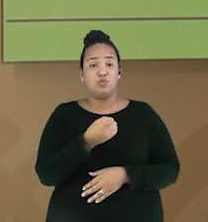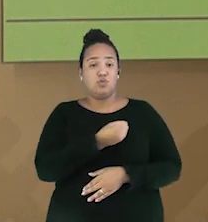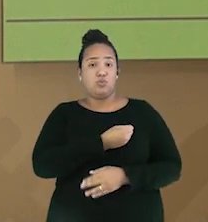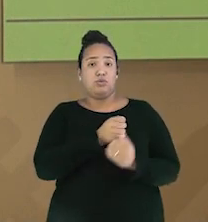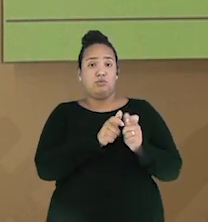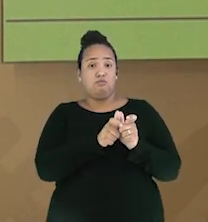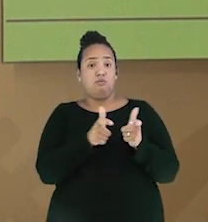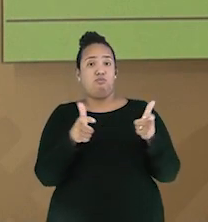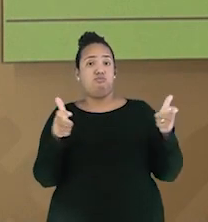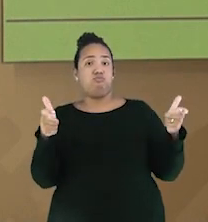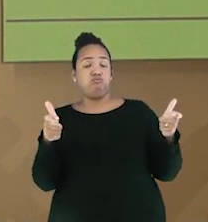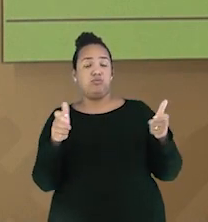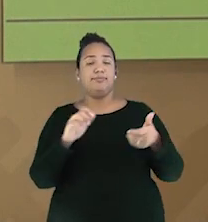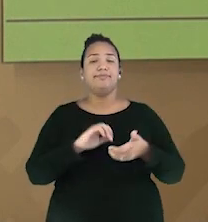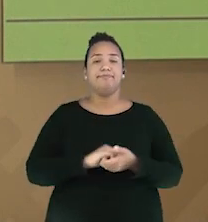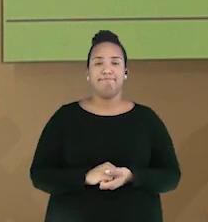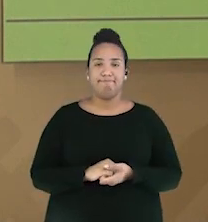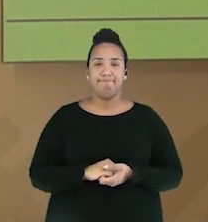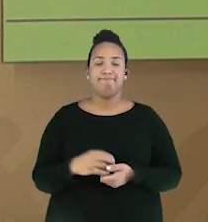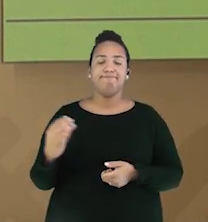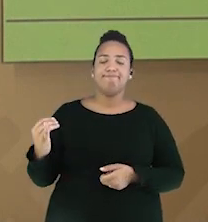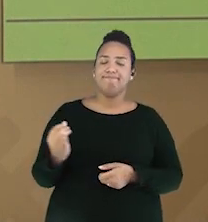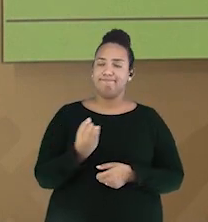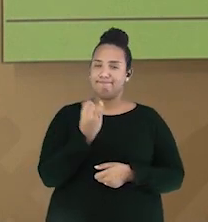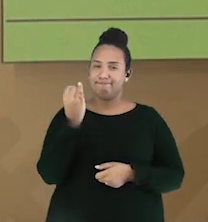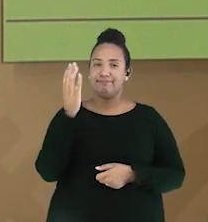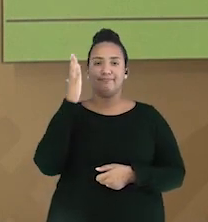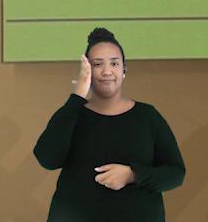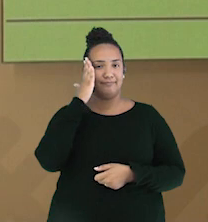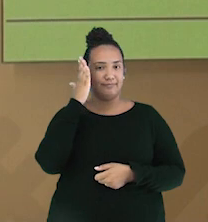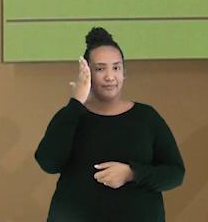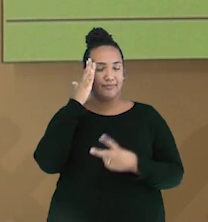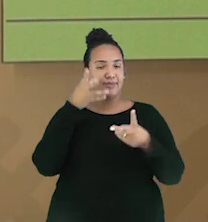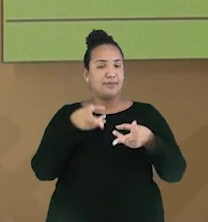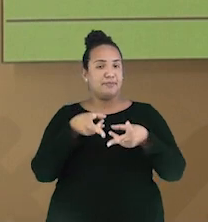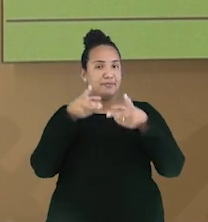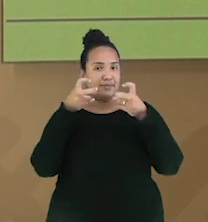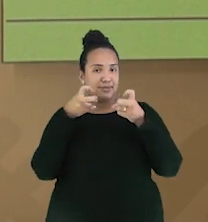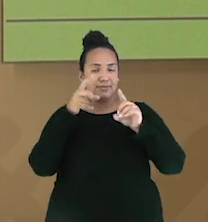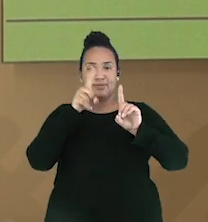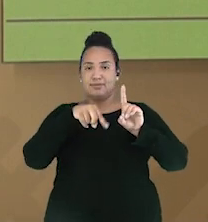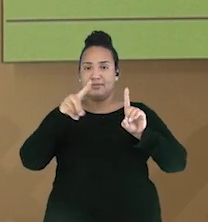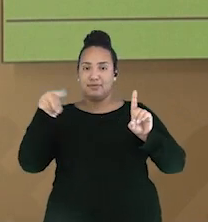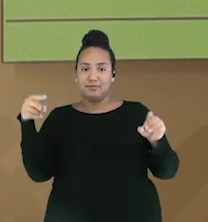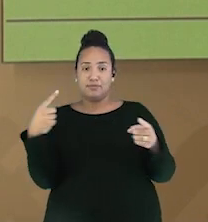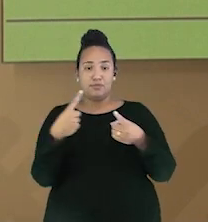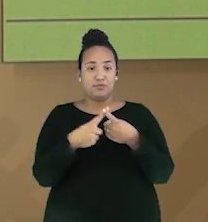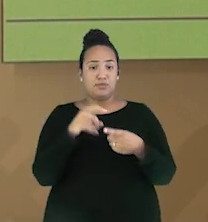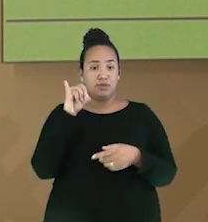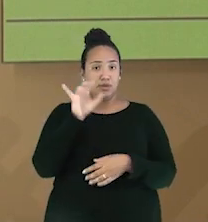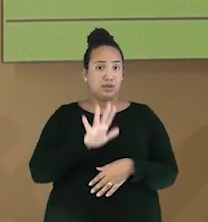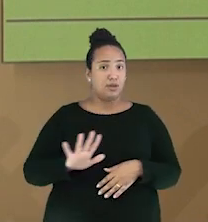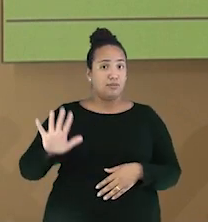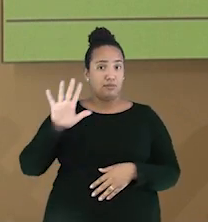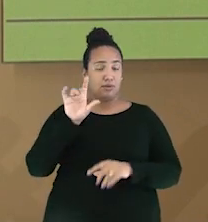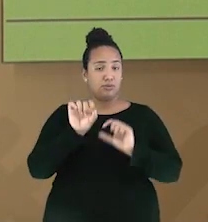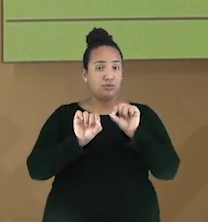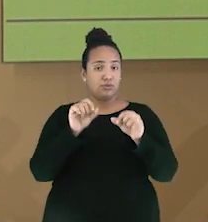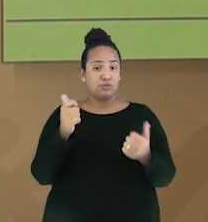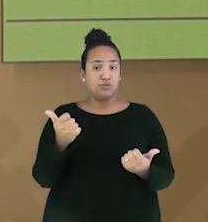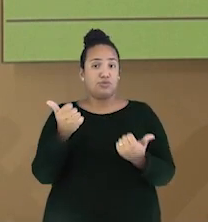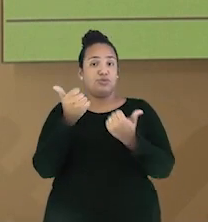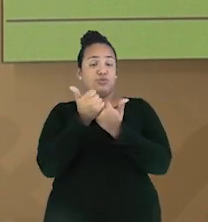grande. É muito importante saber fazer a leitura de um gráfico, pois a figura ela substitui